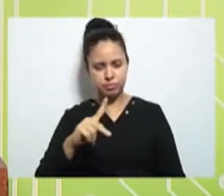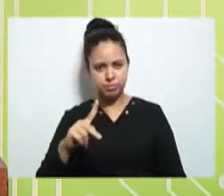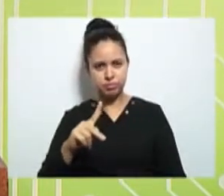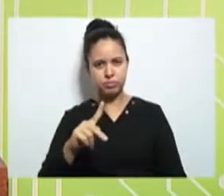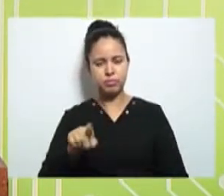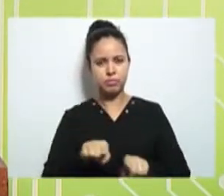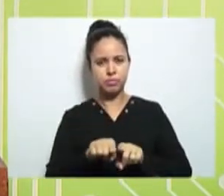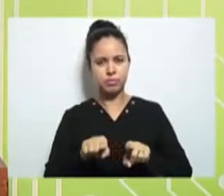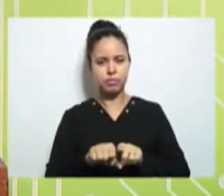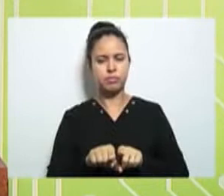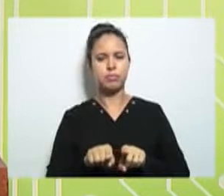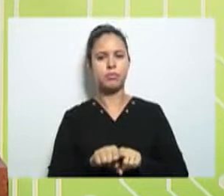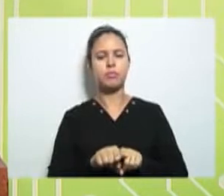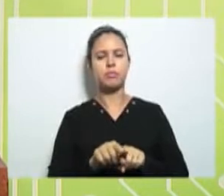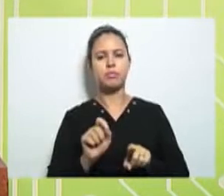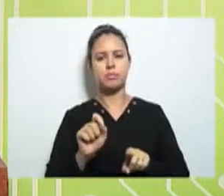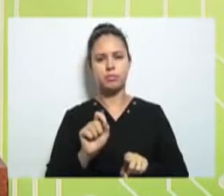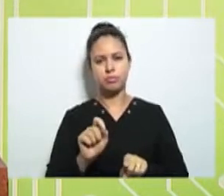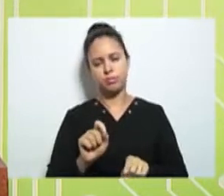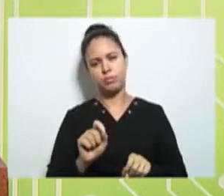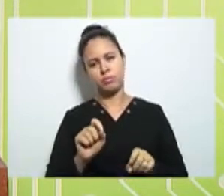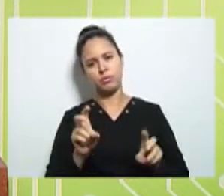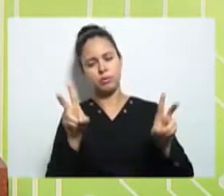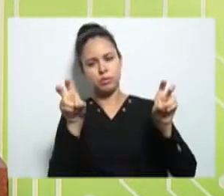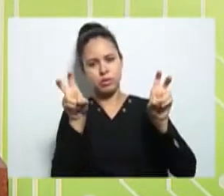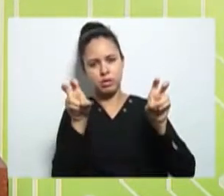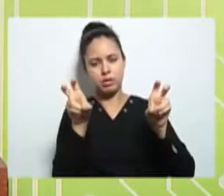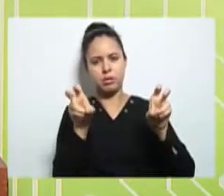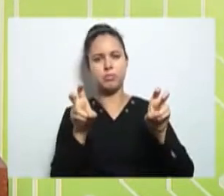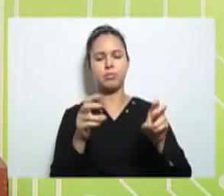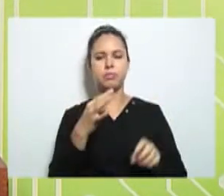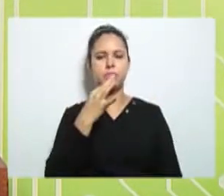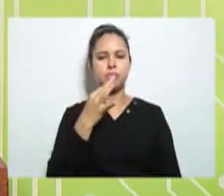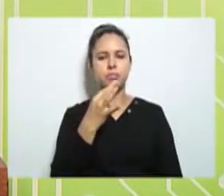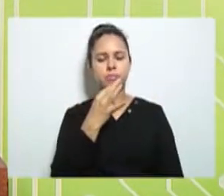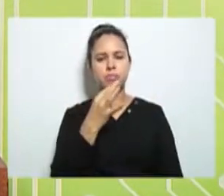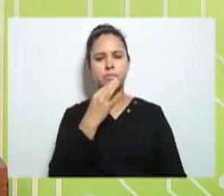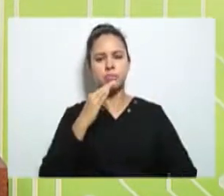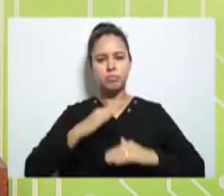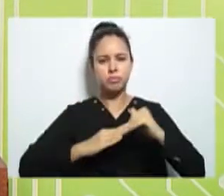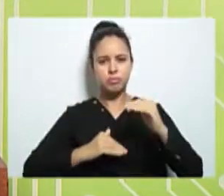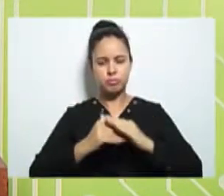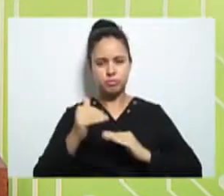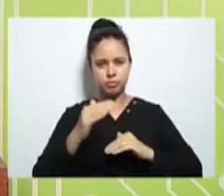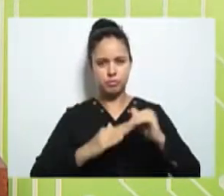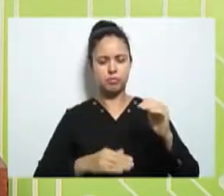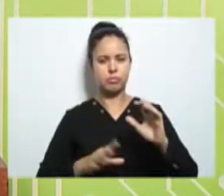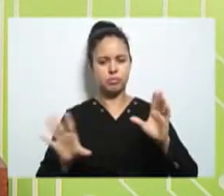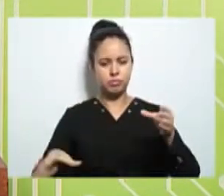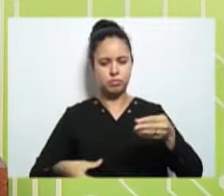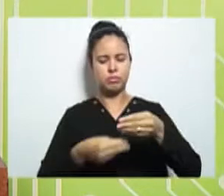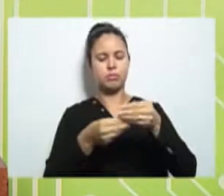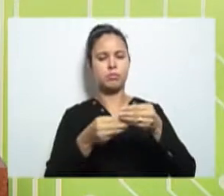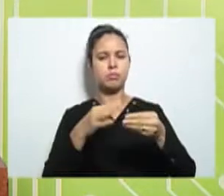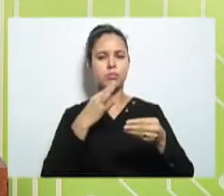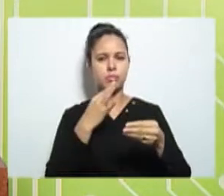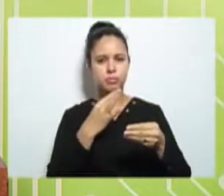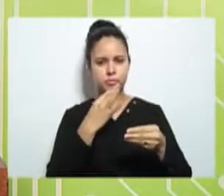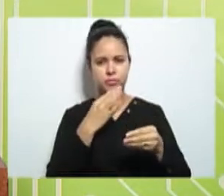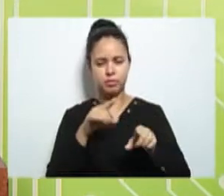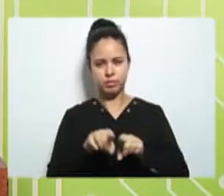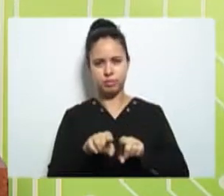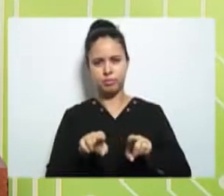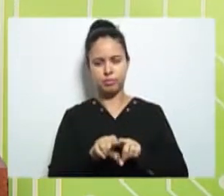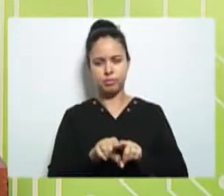vai dominar o assunto, tá? Você vai se tornar um bom profissional e aliado a esse seu conhecimento, que a gente chama domínio de